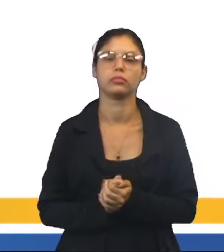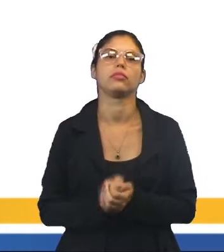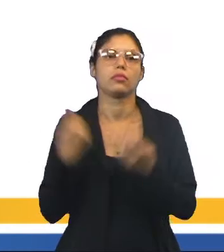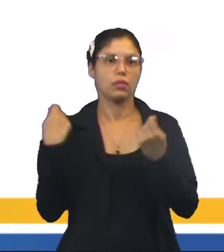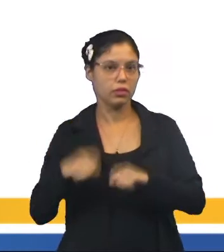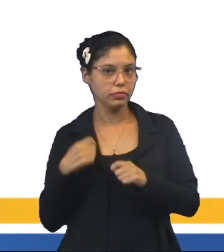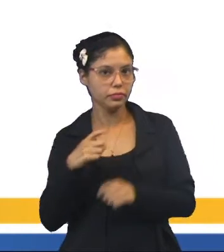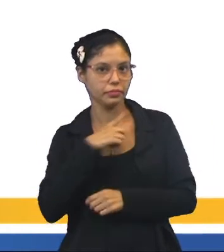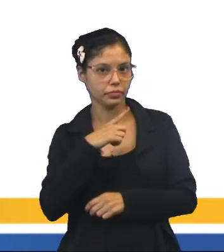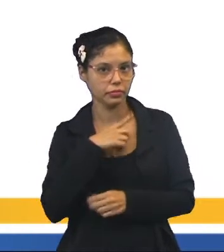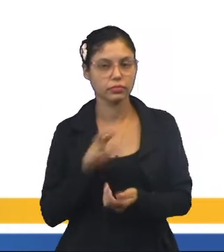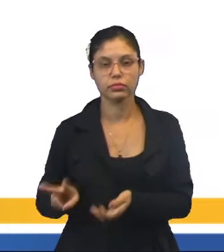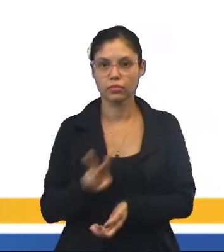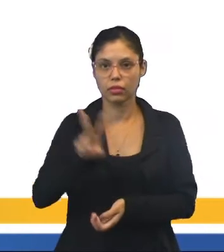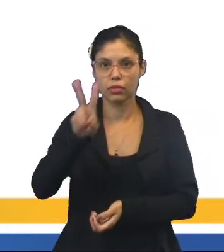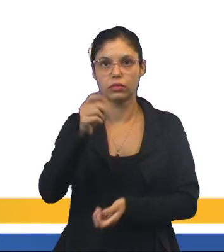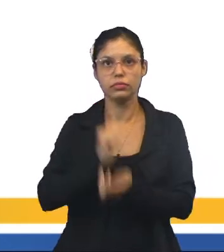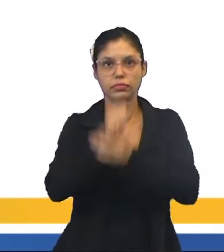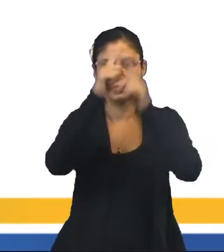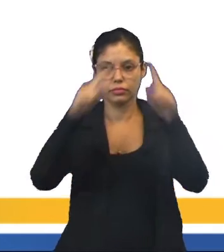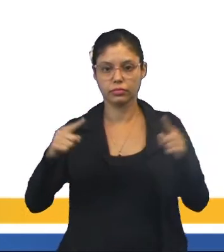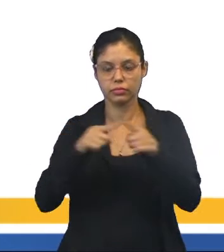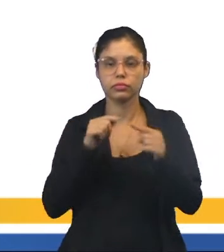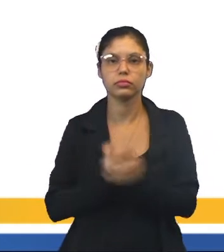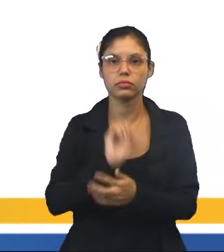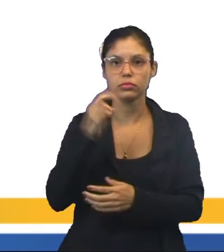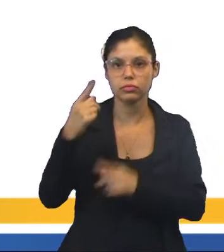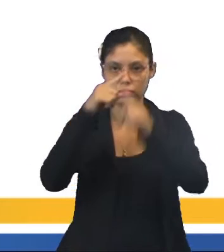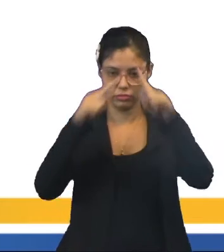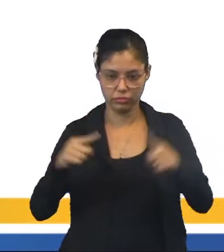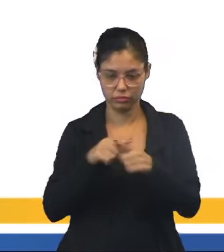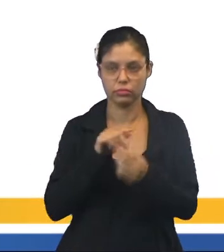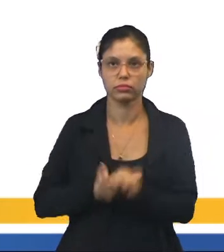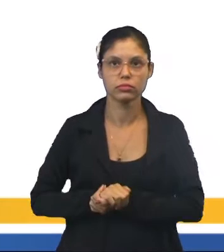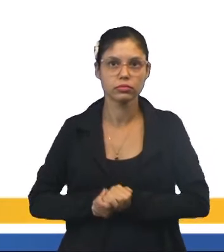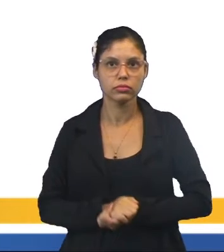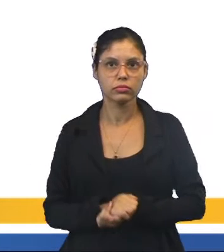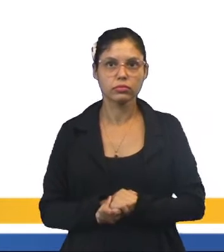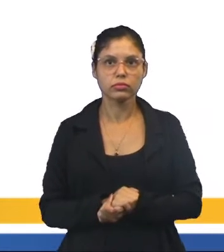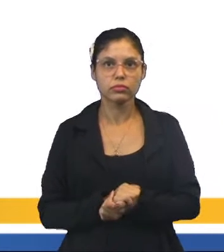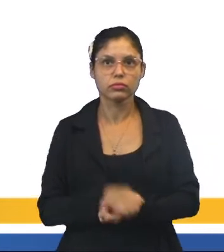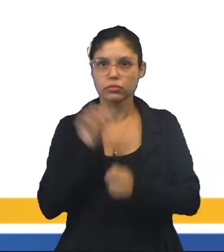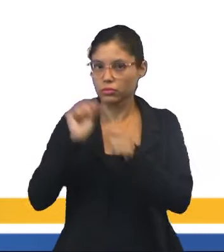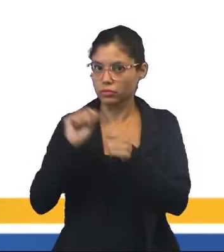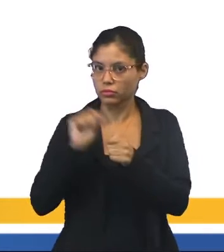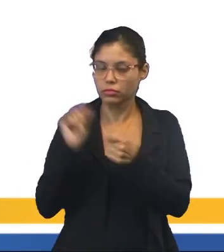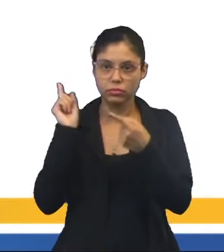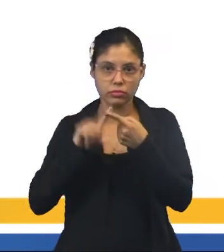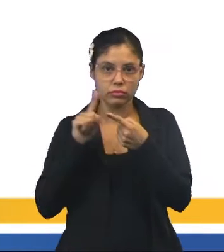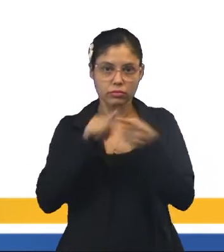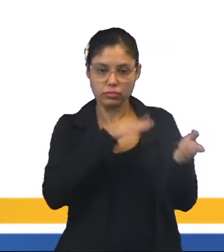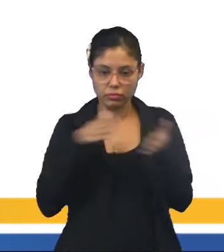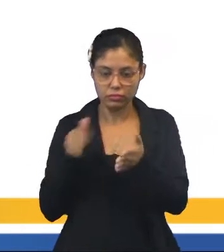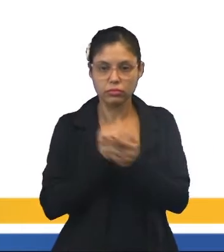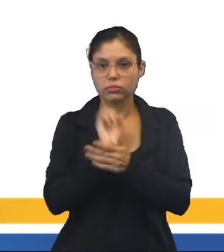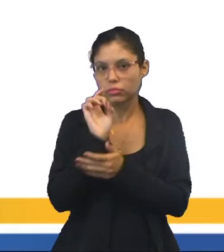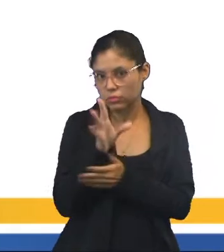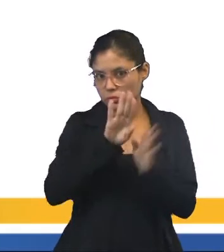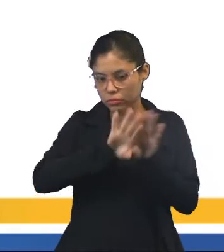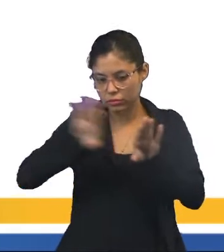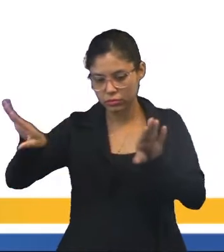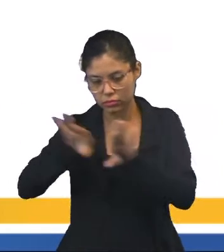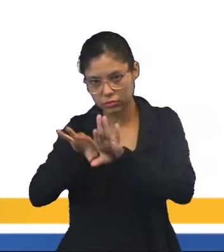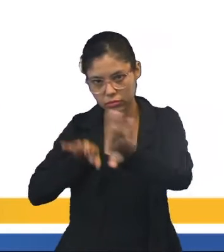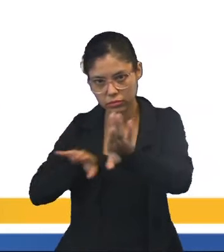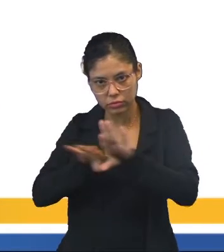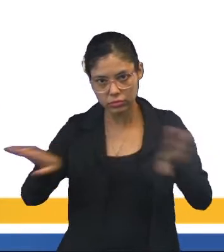gente sempre fala o valor de delta ou o valor do delta. Para realizar o primeiro passo, basta